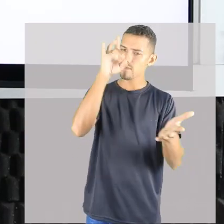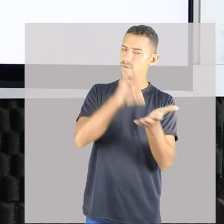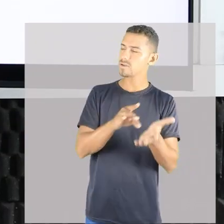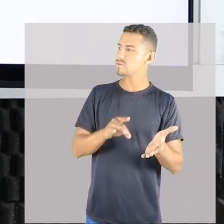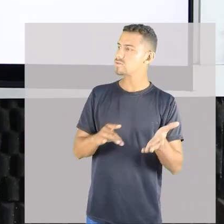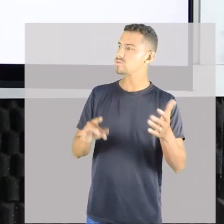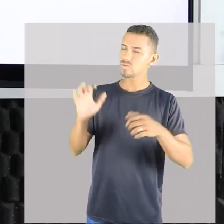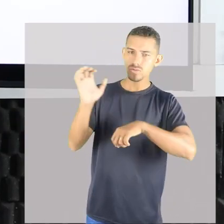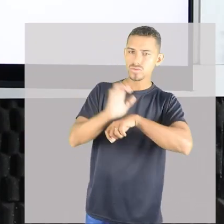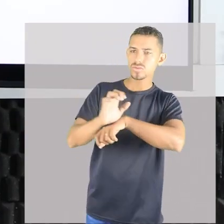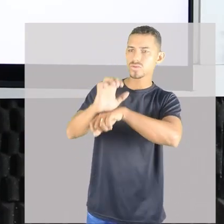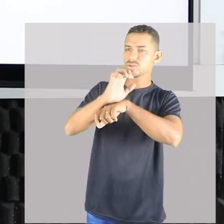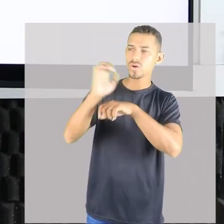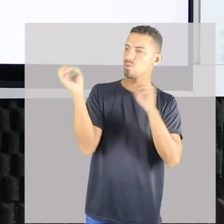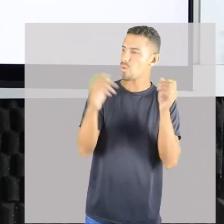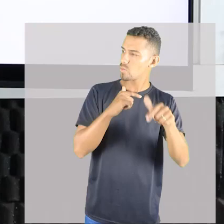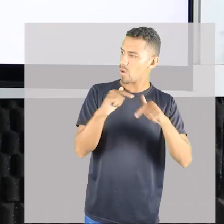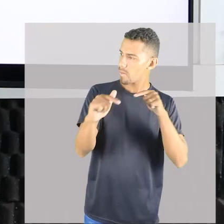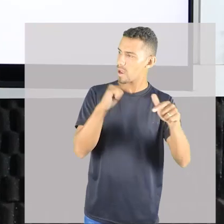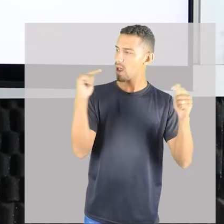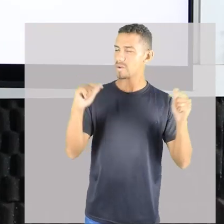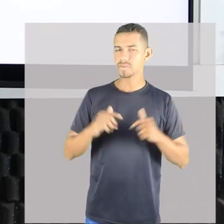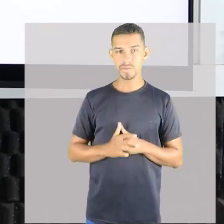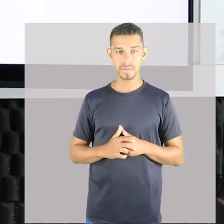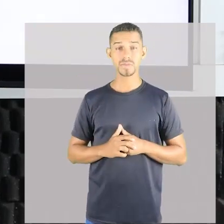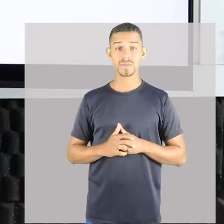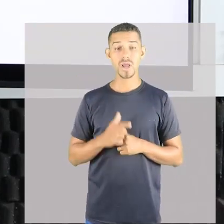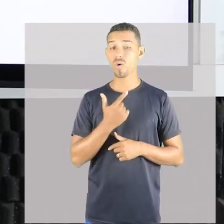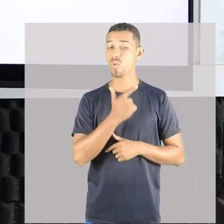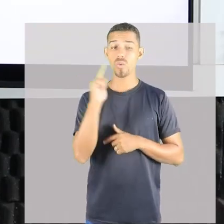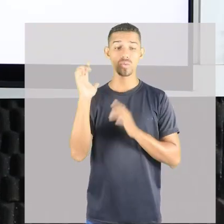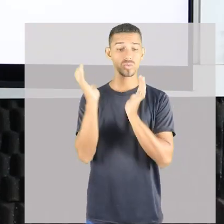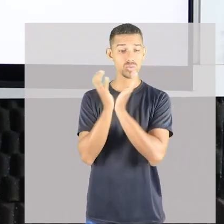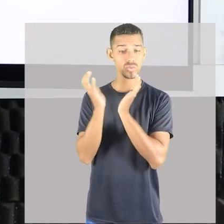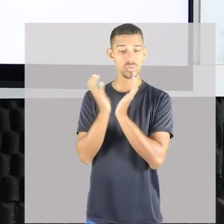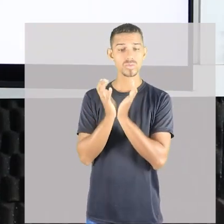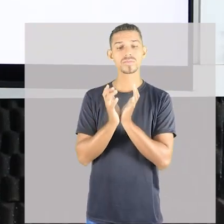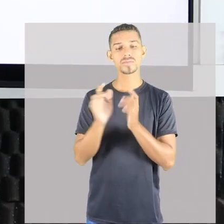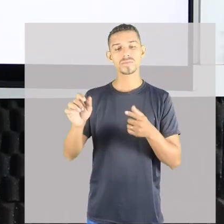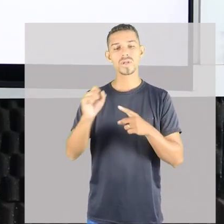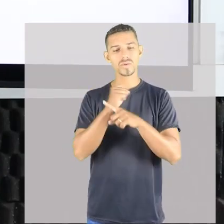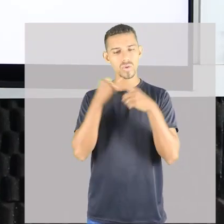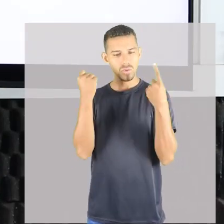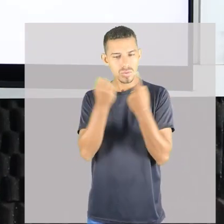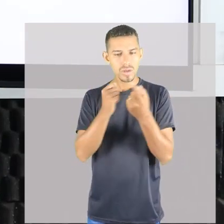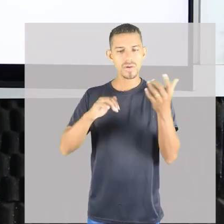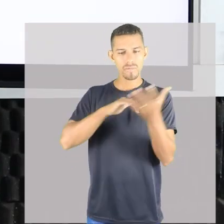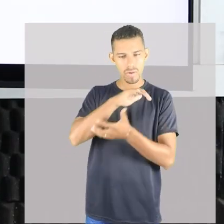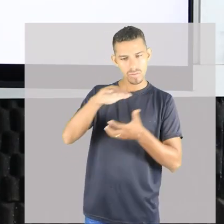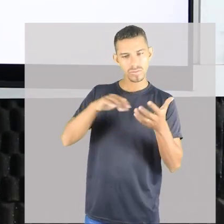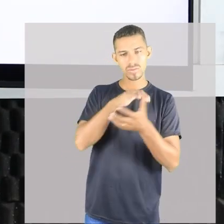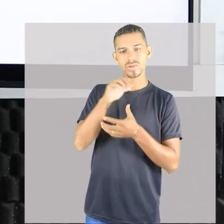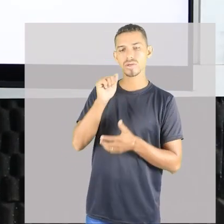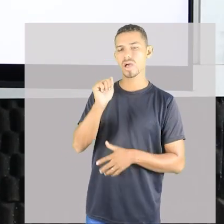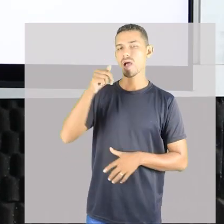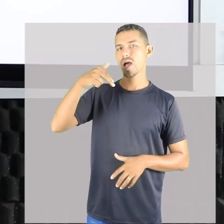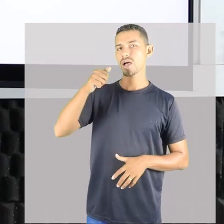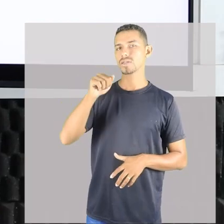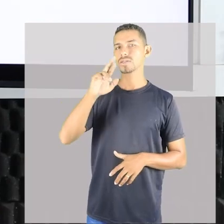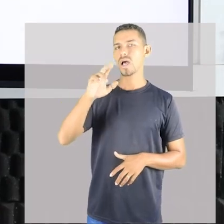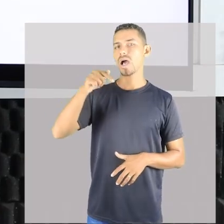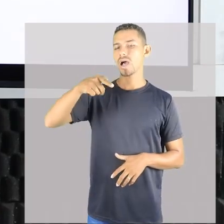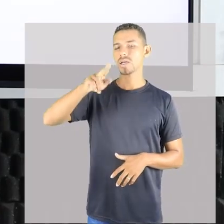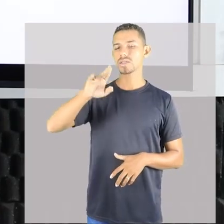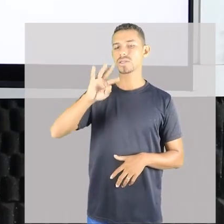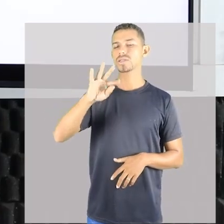o Estado, inaugurar um Estado operário. Existiam também outros grupos, né, que eram socialistas revolucionários e anarquistas, e